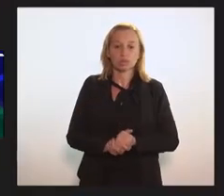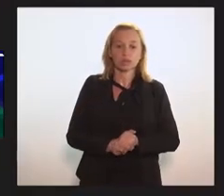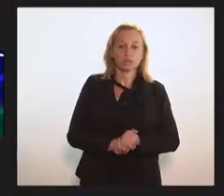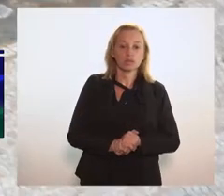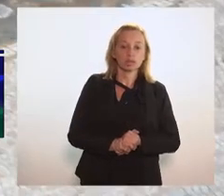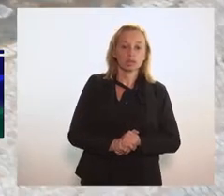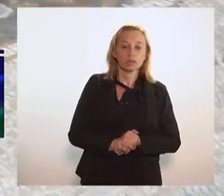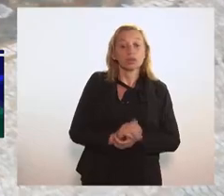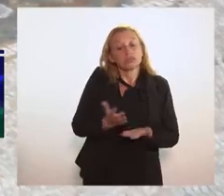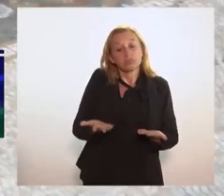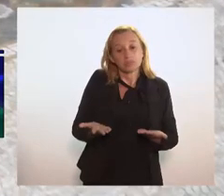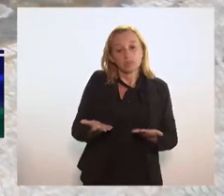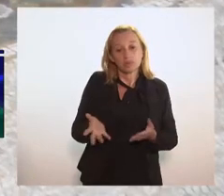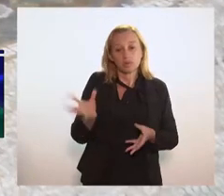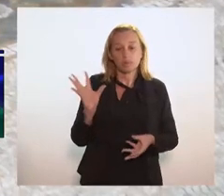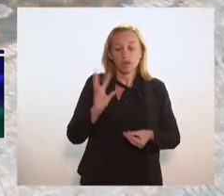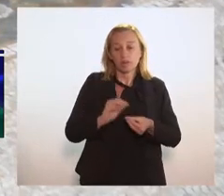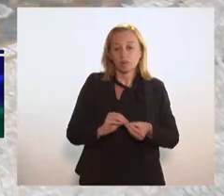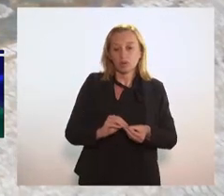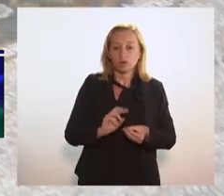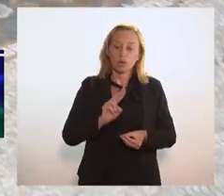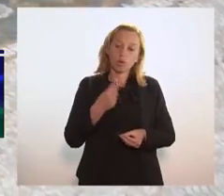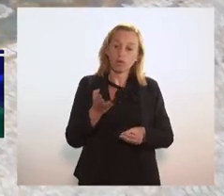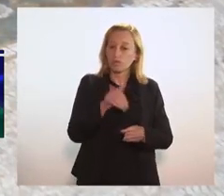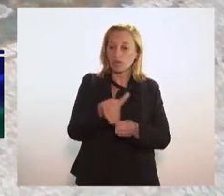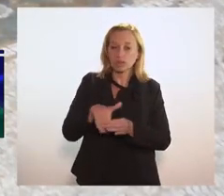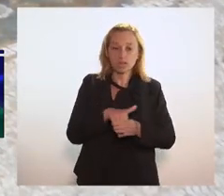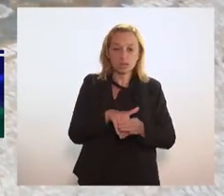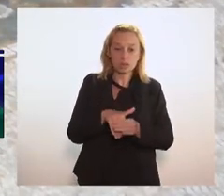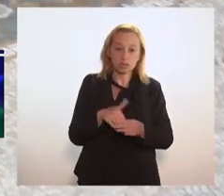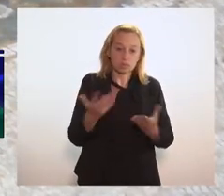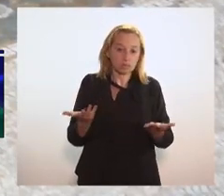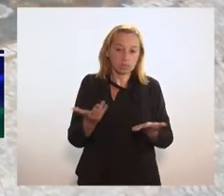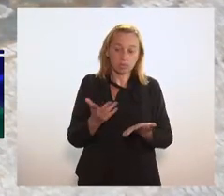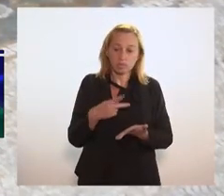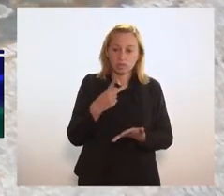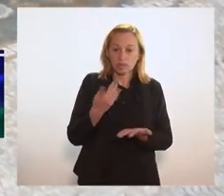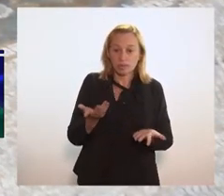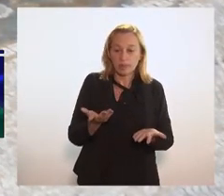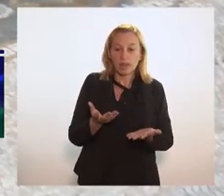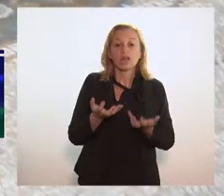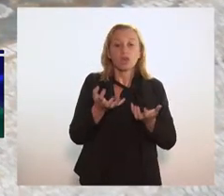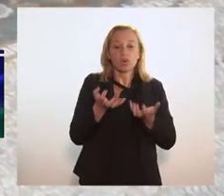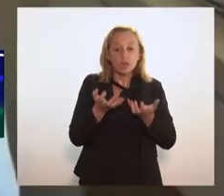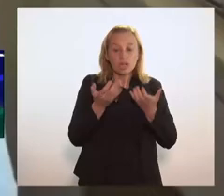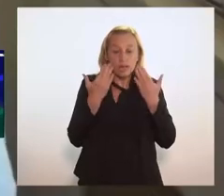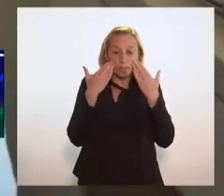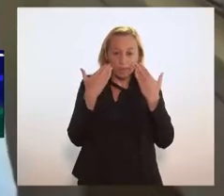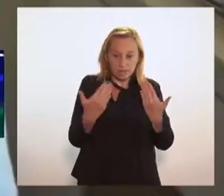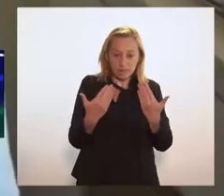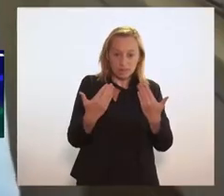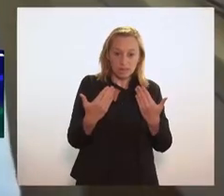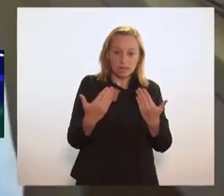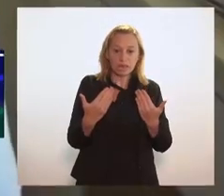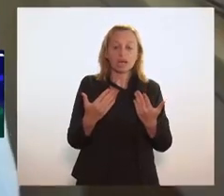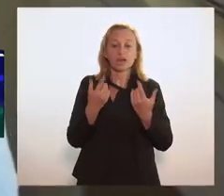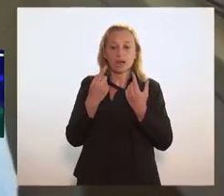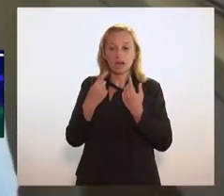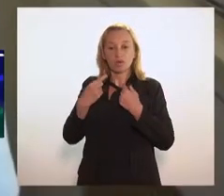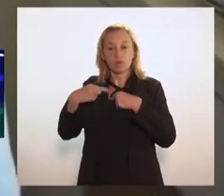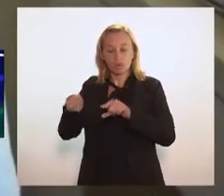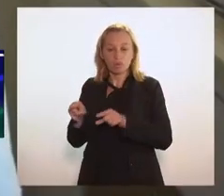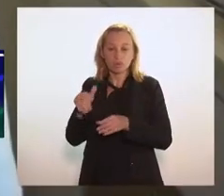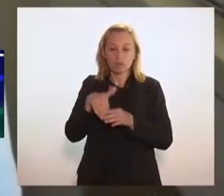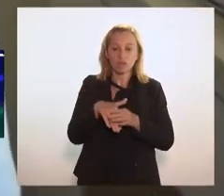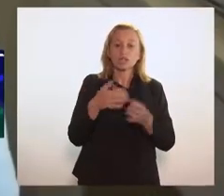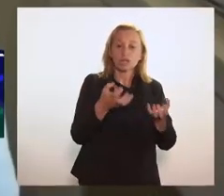presidente, então não há outra coisa senão colocar em votação. Eu tenho um parecer, deputado Luiz Paulo. Mas eu queria apresentar a divergência e queria